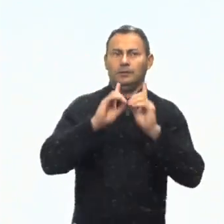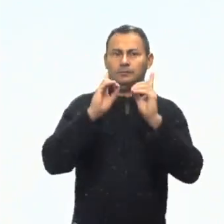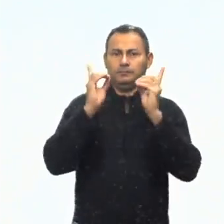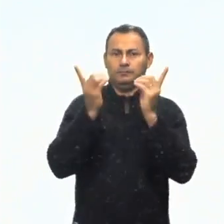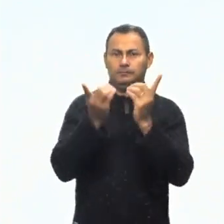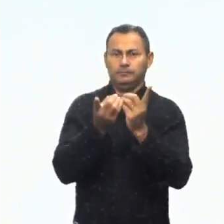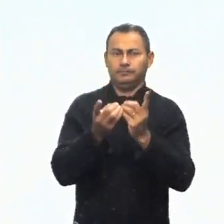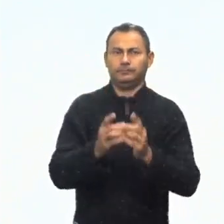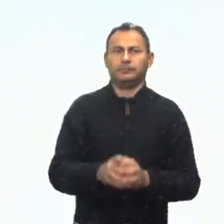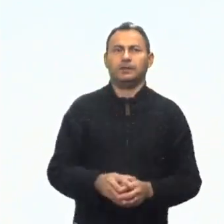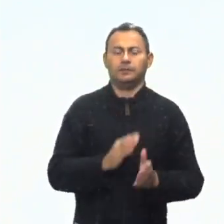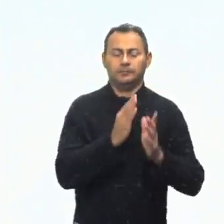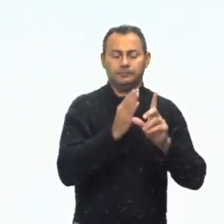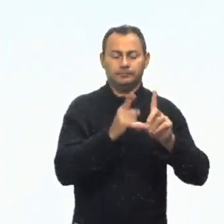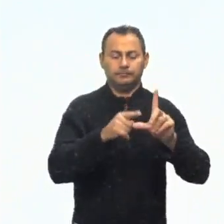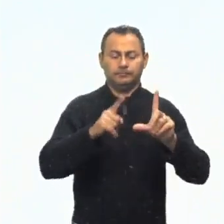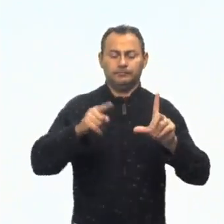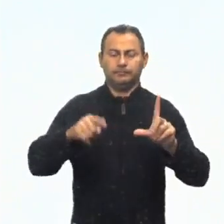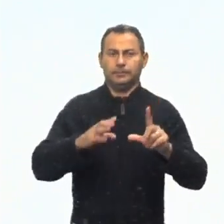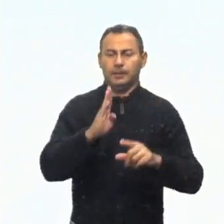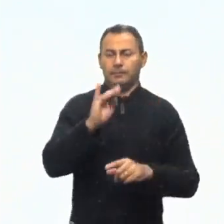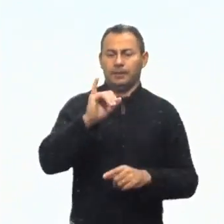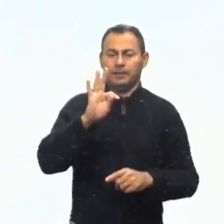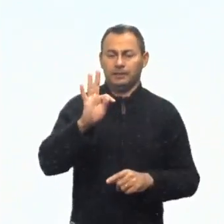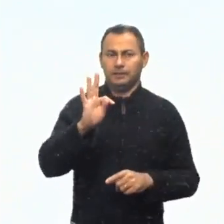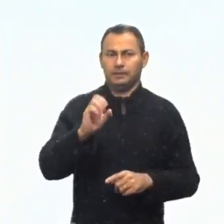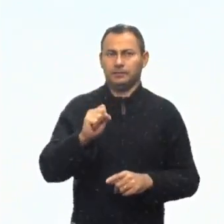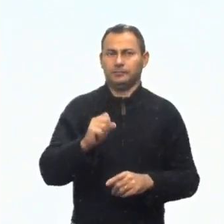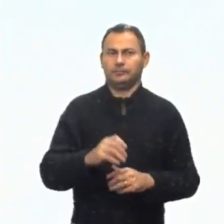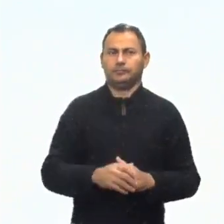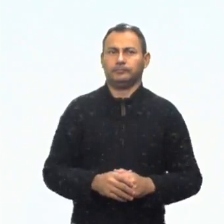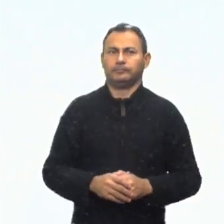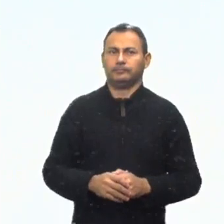uma sequência de bits.